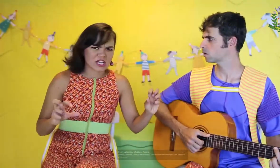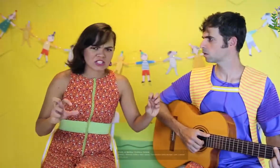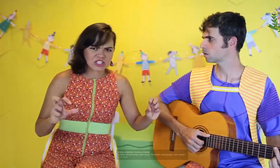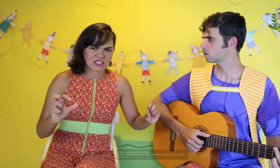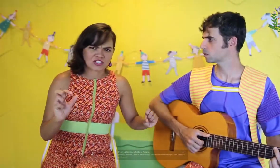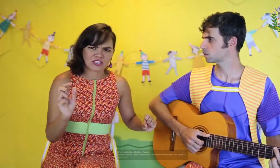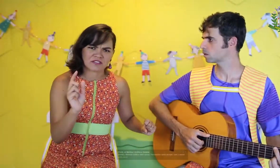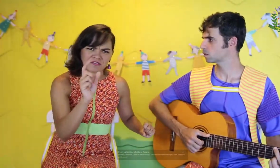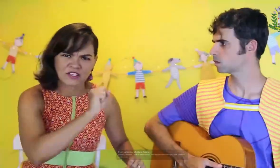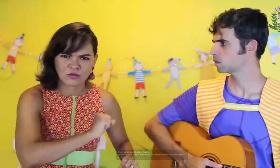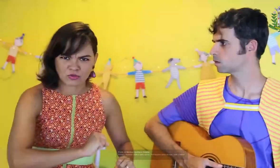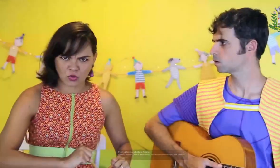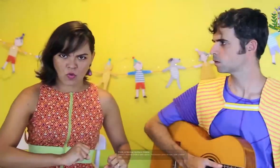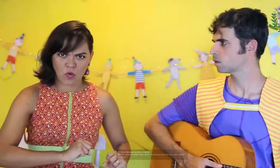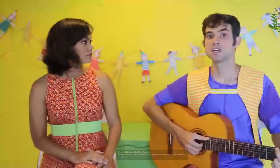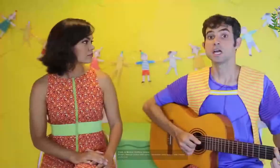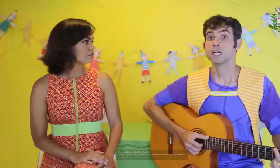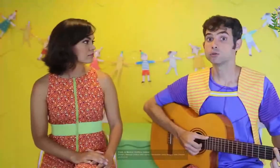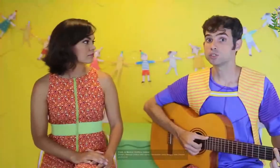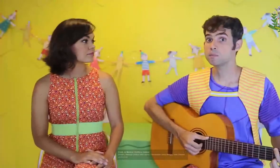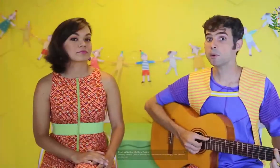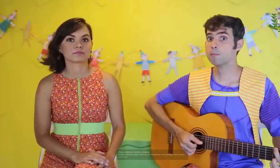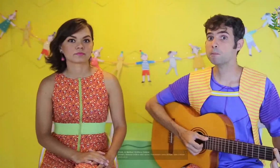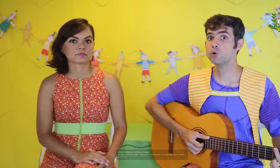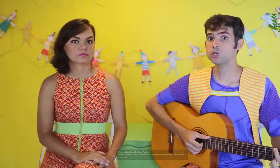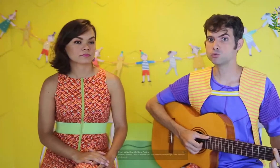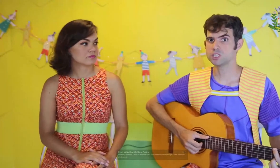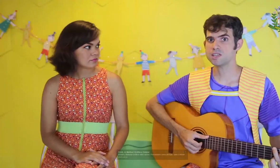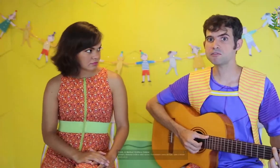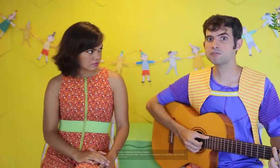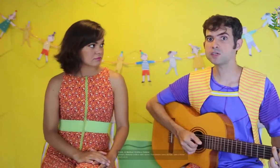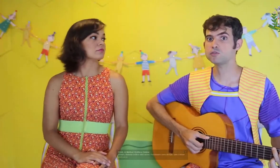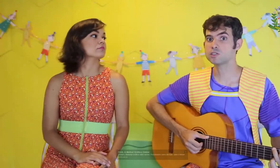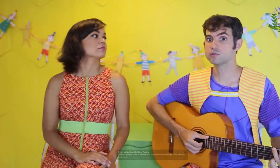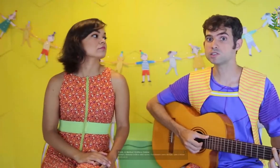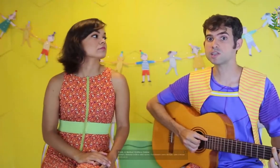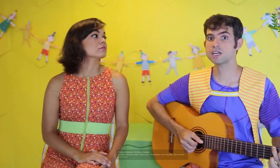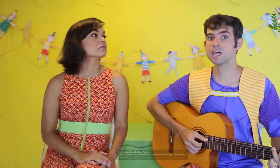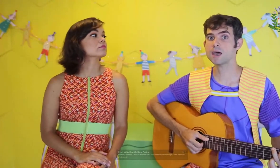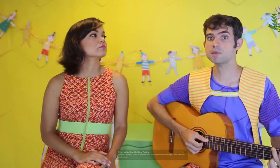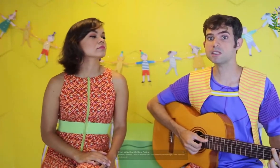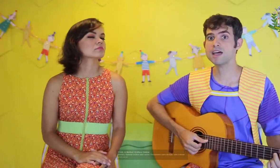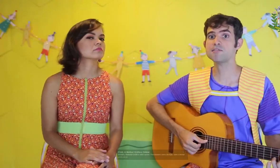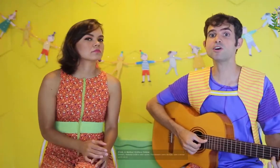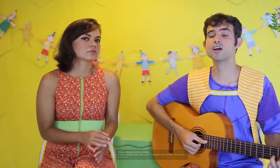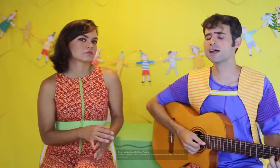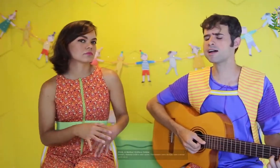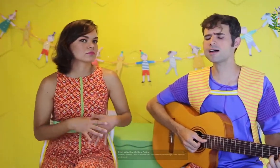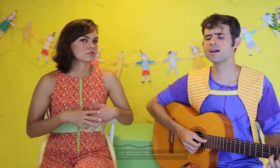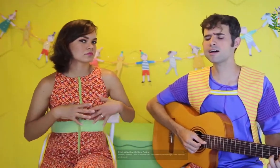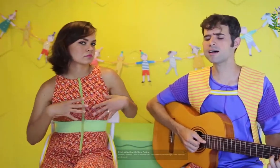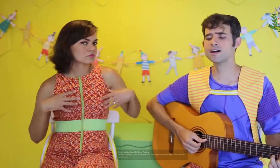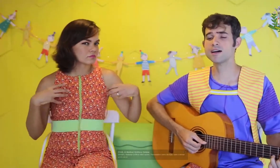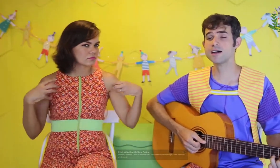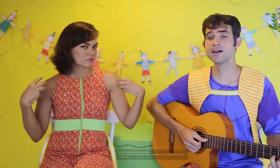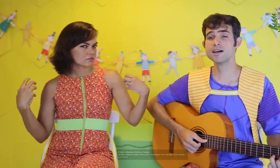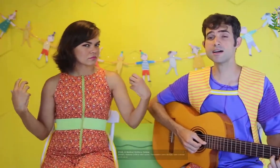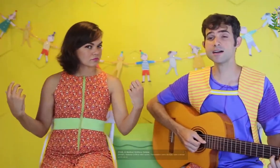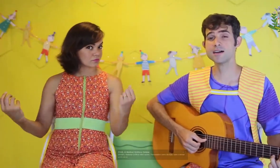eu sugiro que antes a gente faça um jogo. Eu te proponho um desafio se você quer me